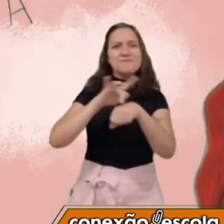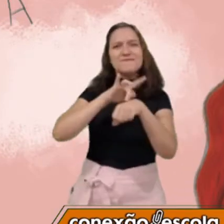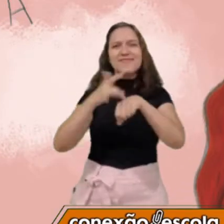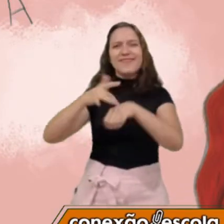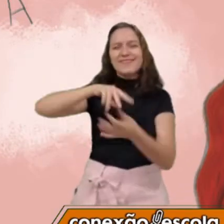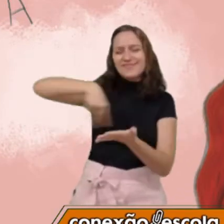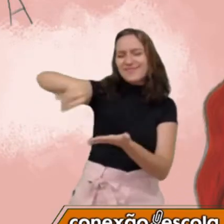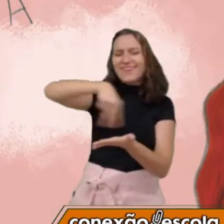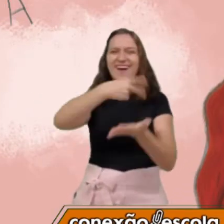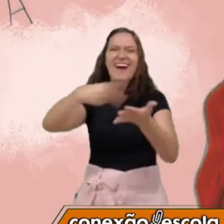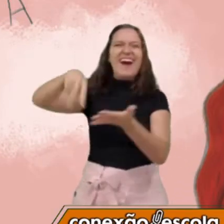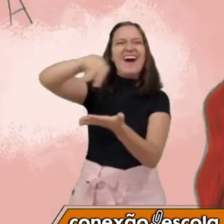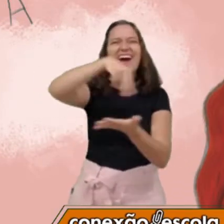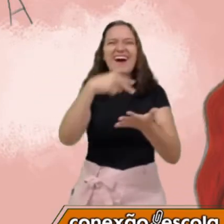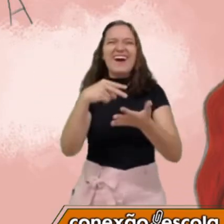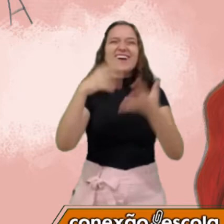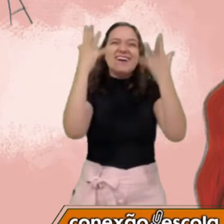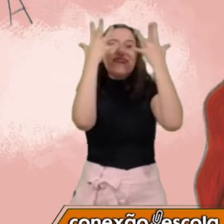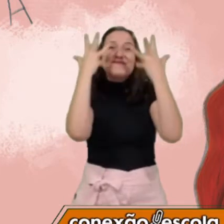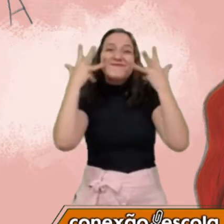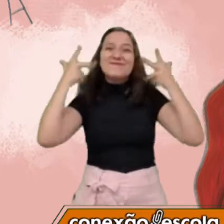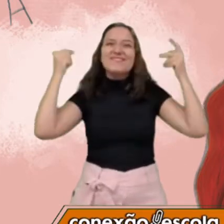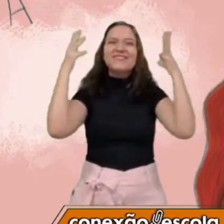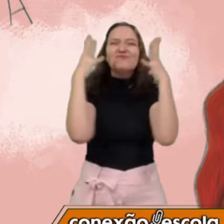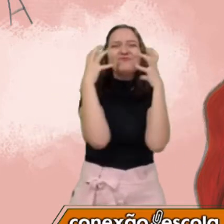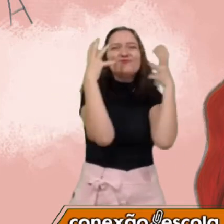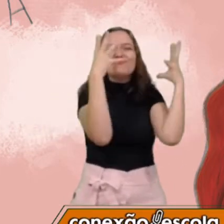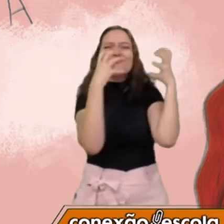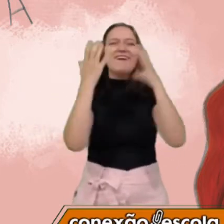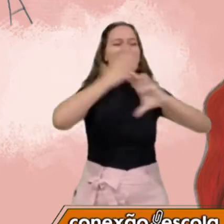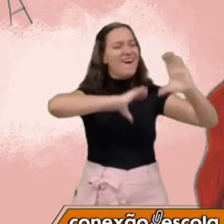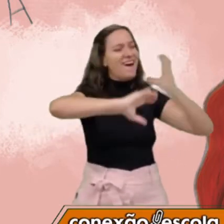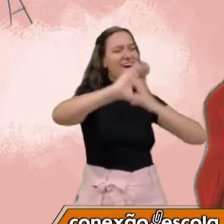dançante uma pelúcia cantante